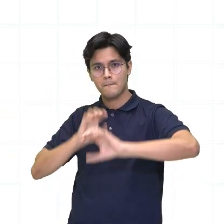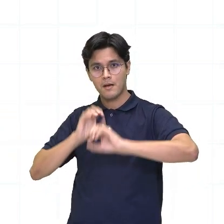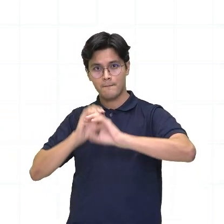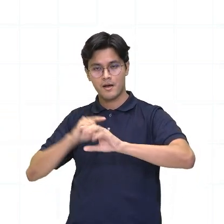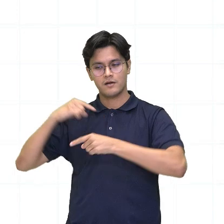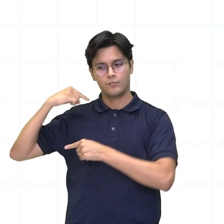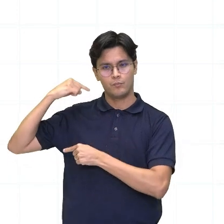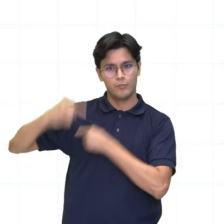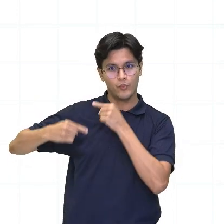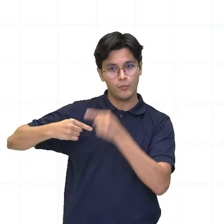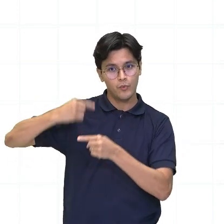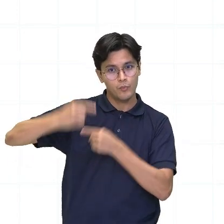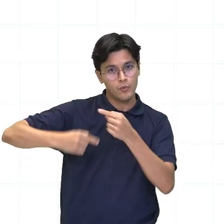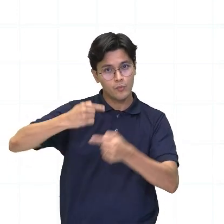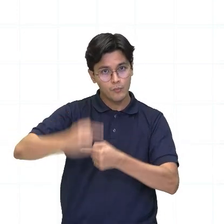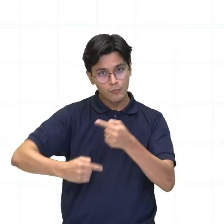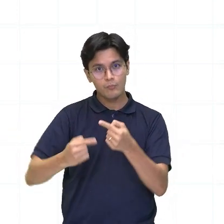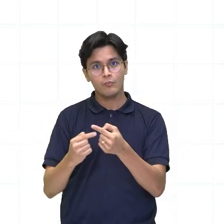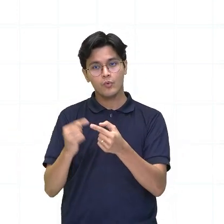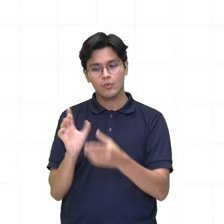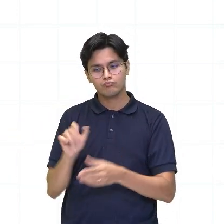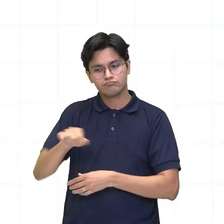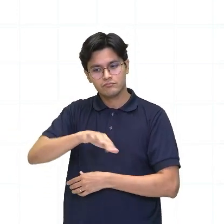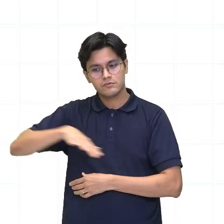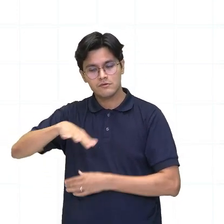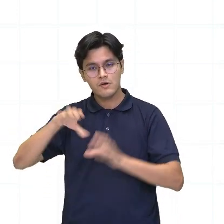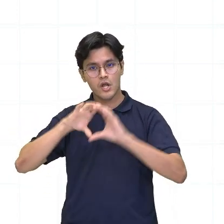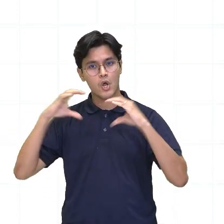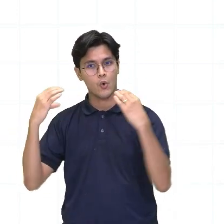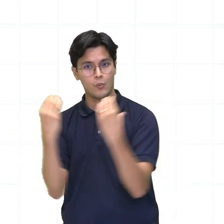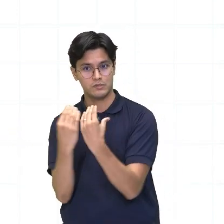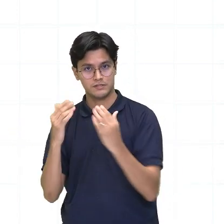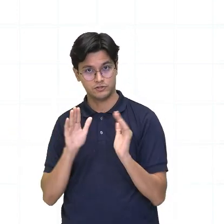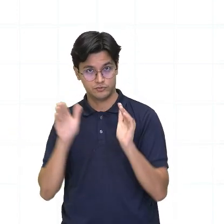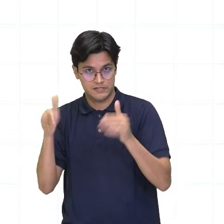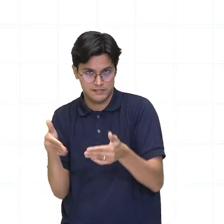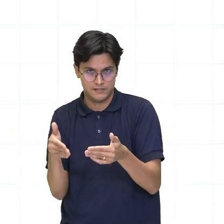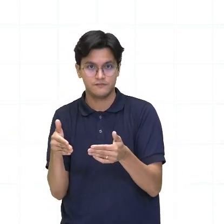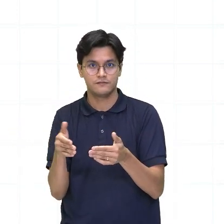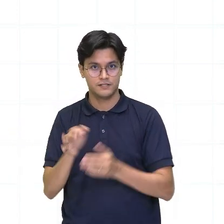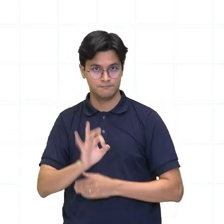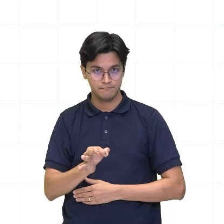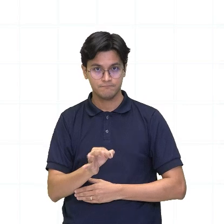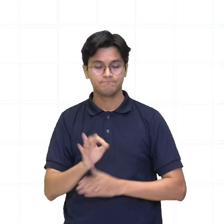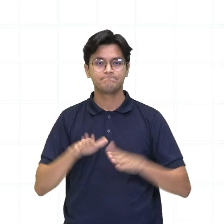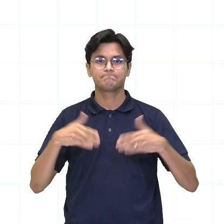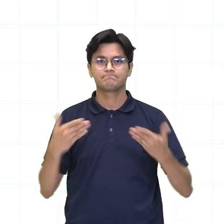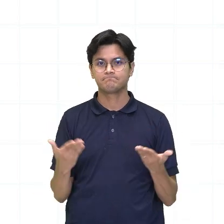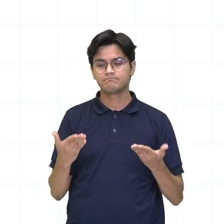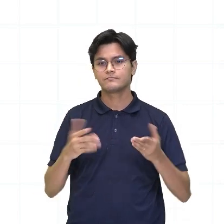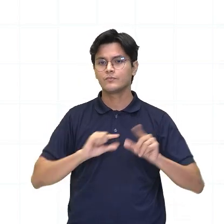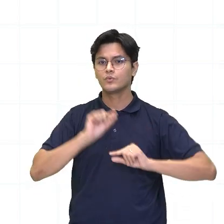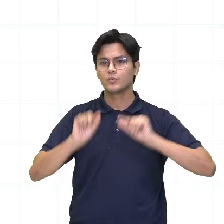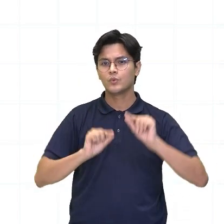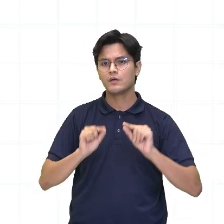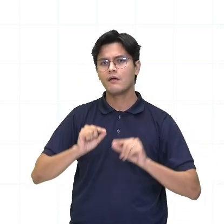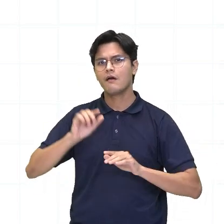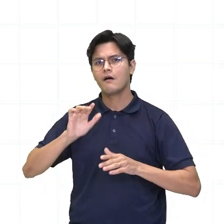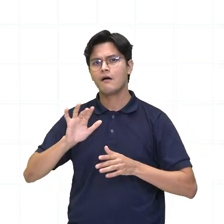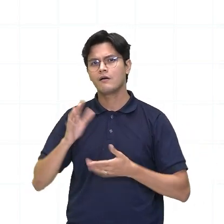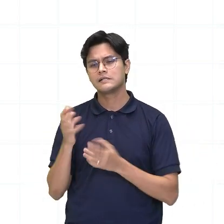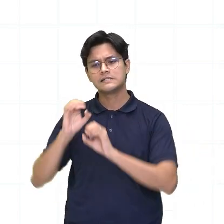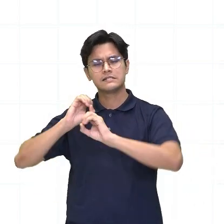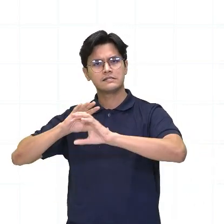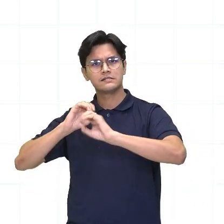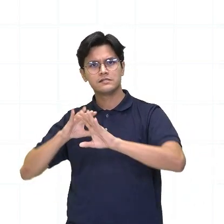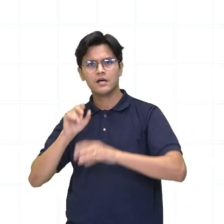geração dentro de uma comunidade específica. Muitas vezes por meio de práticas